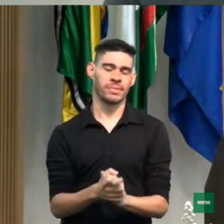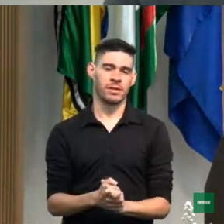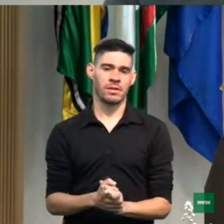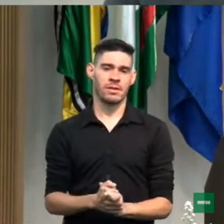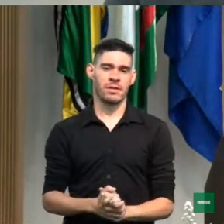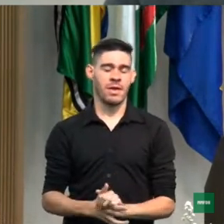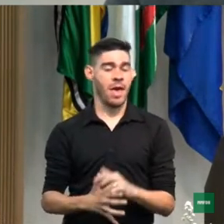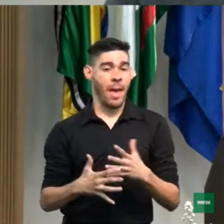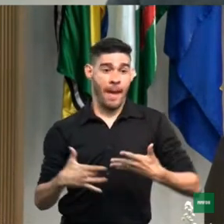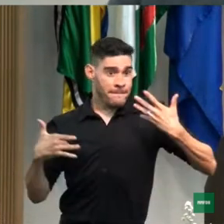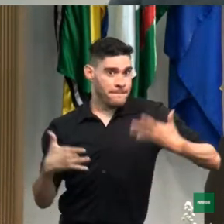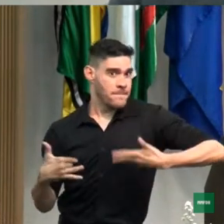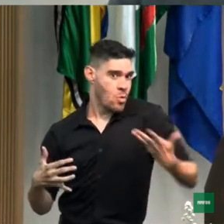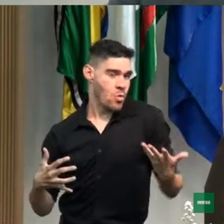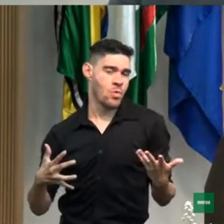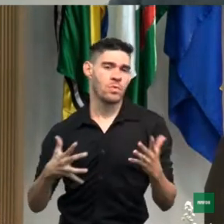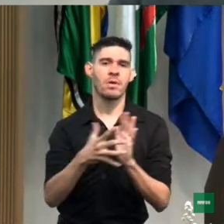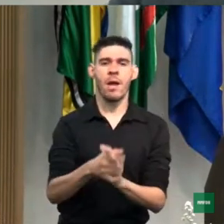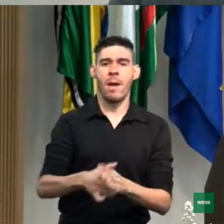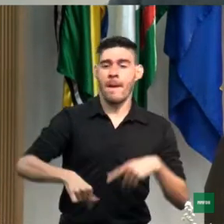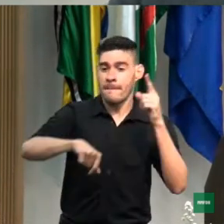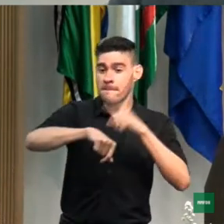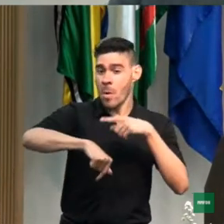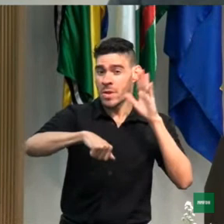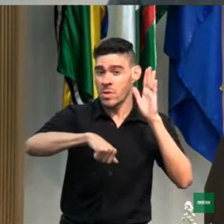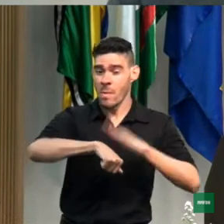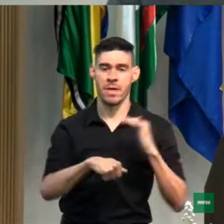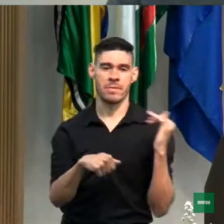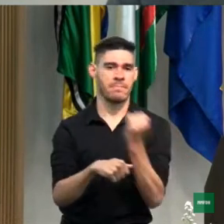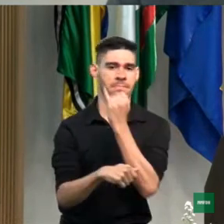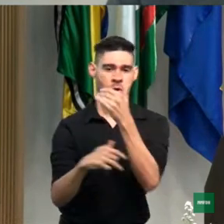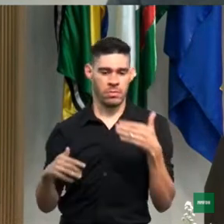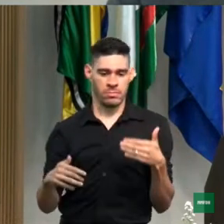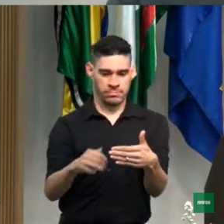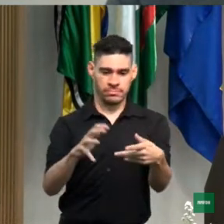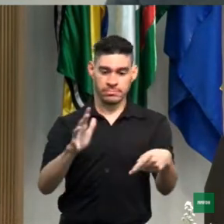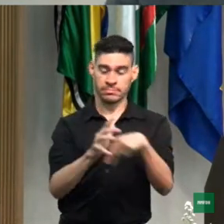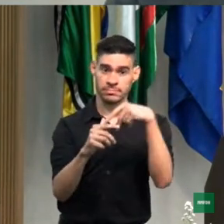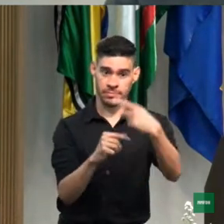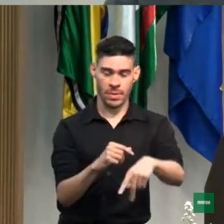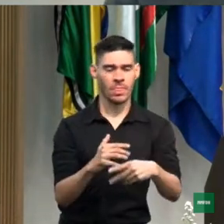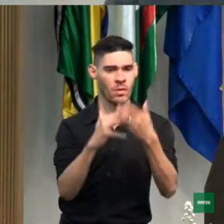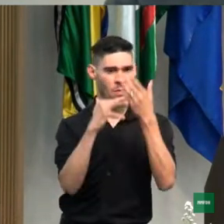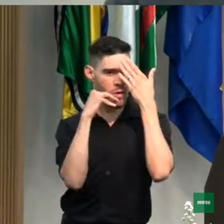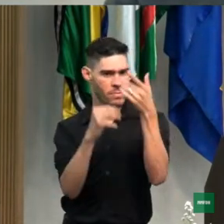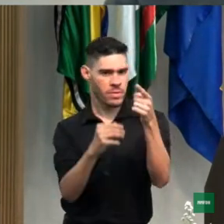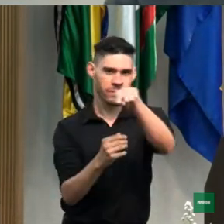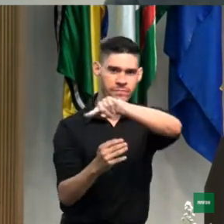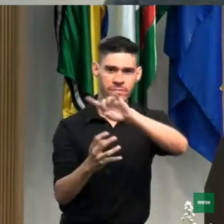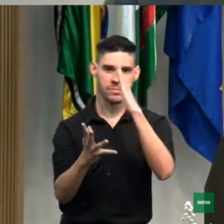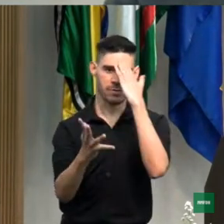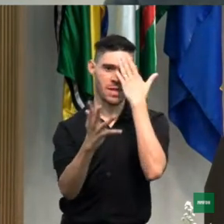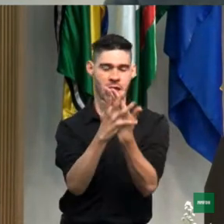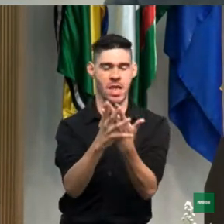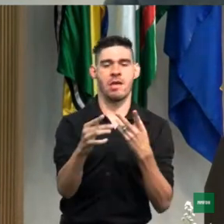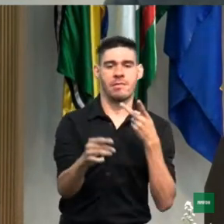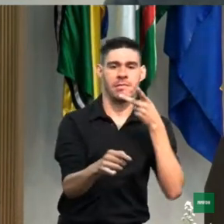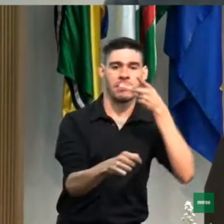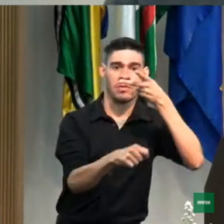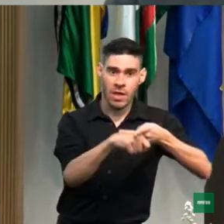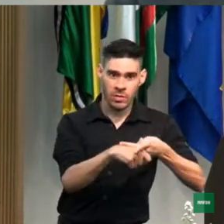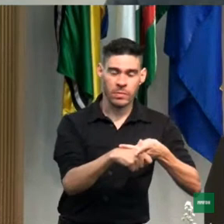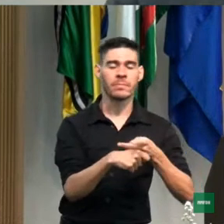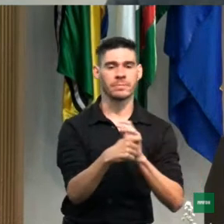um dos momentos mais importantes para o nosso ministério. Obrigado por terem acreditado no prêmio. Muito